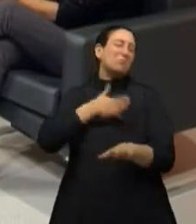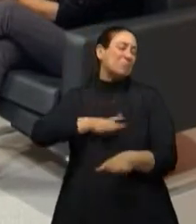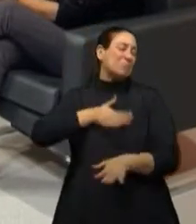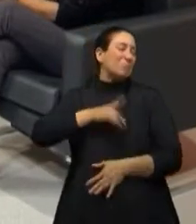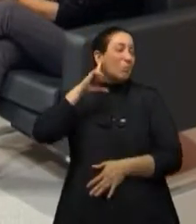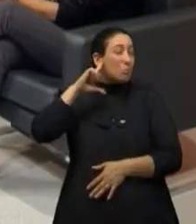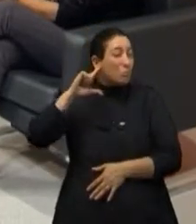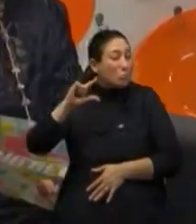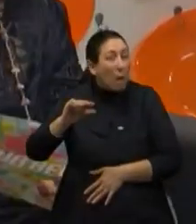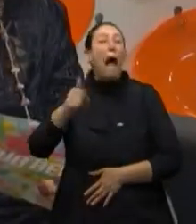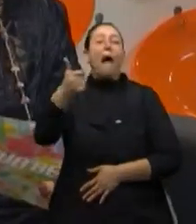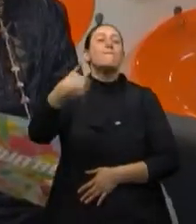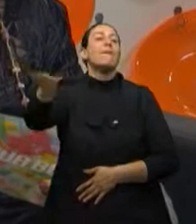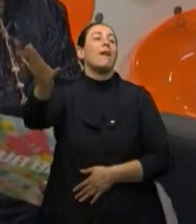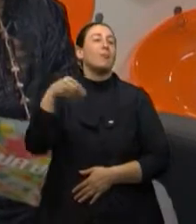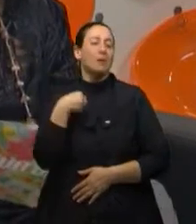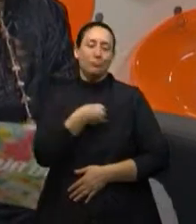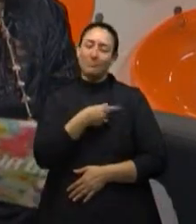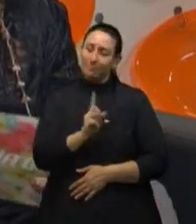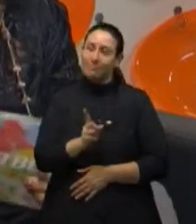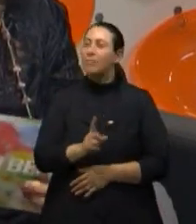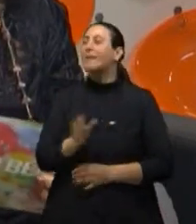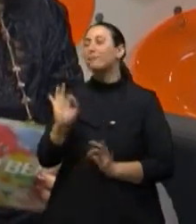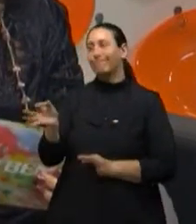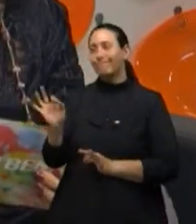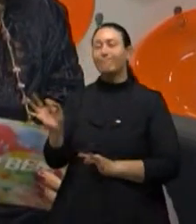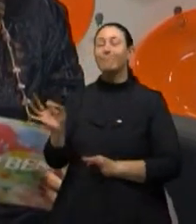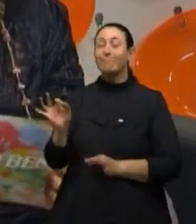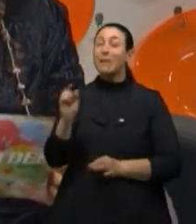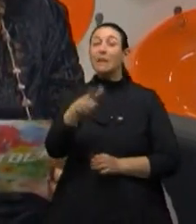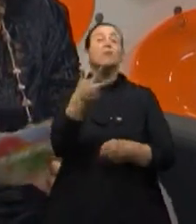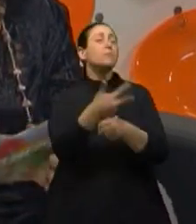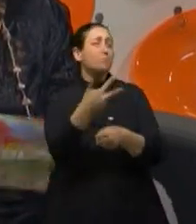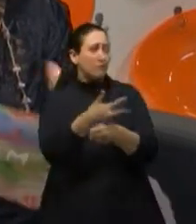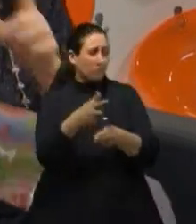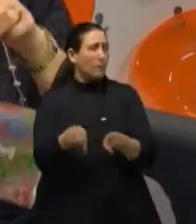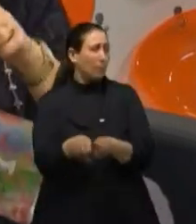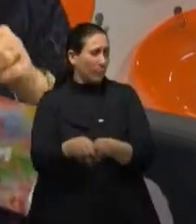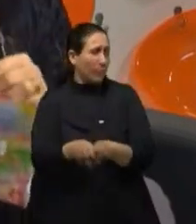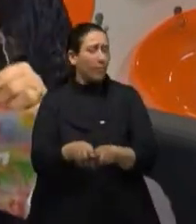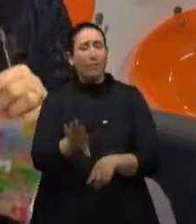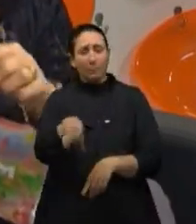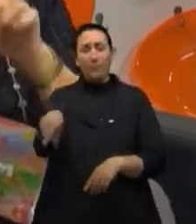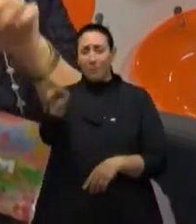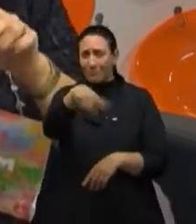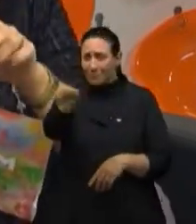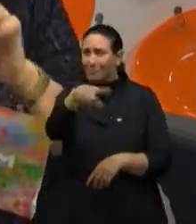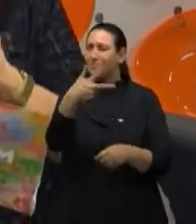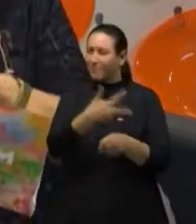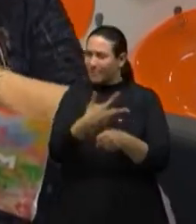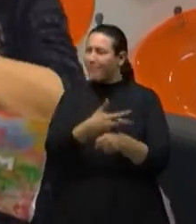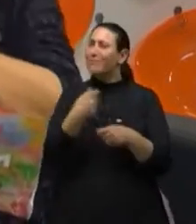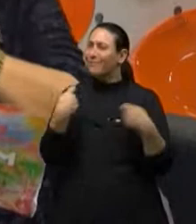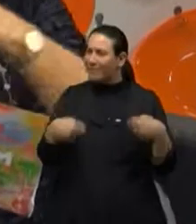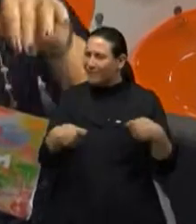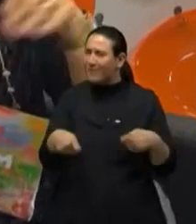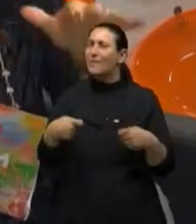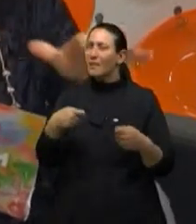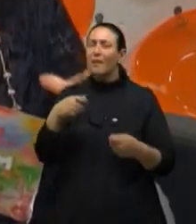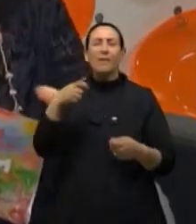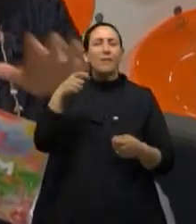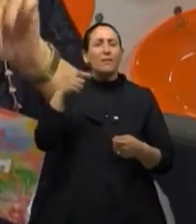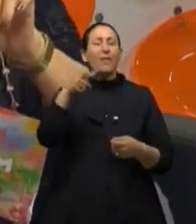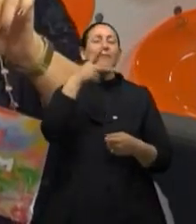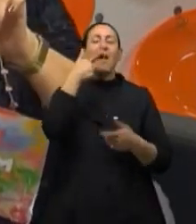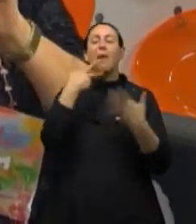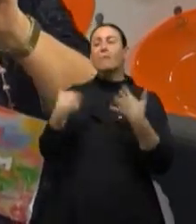idosos aí eu eu vou falar deles agora também né V vamos continuar falando neles e deles né porque às vezes eles vão vão deixando para